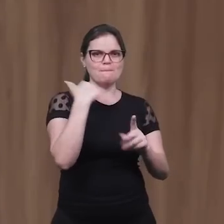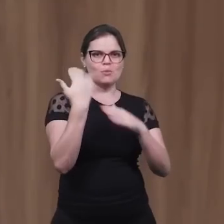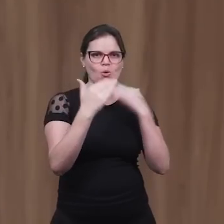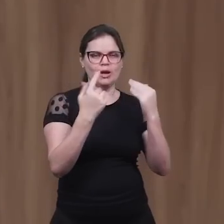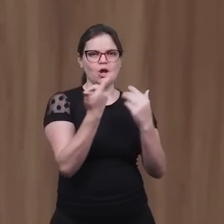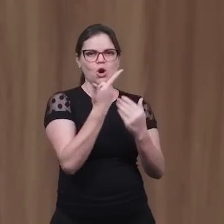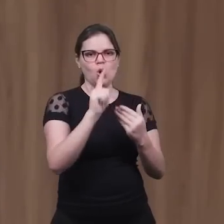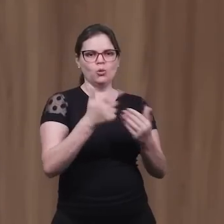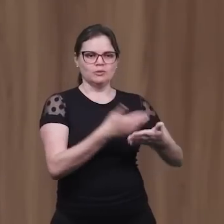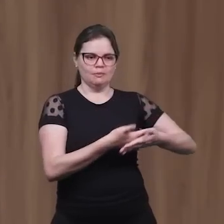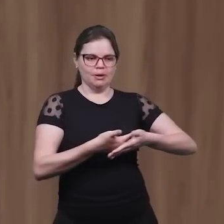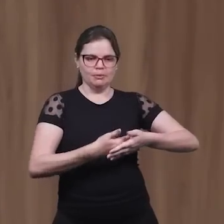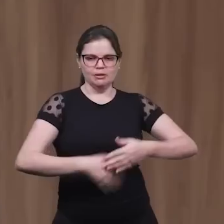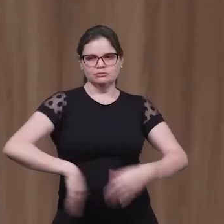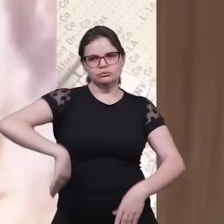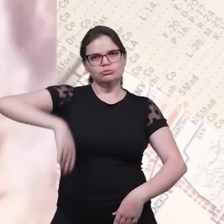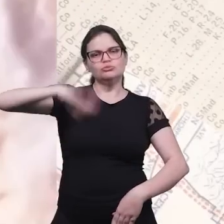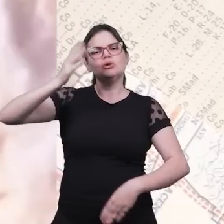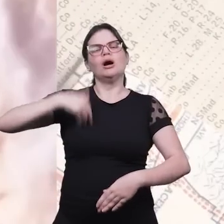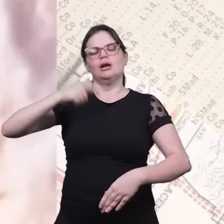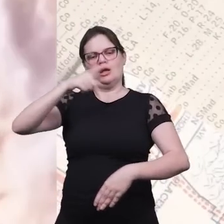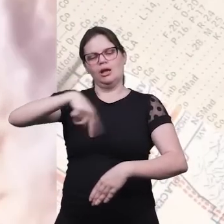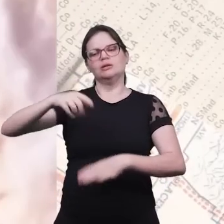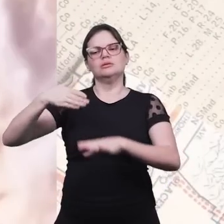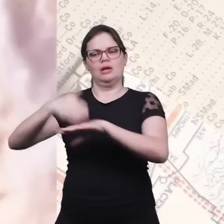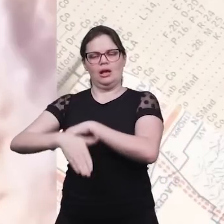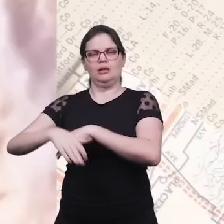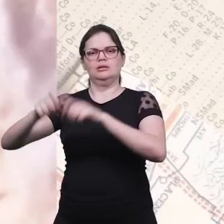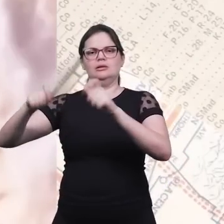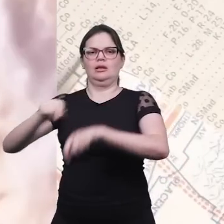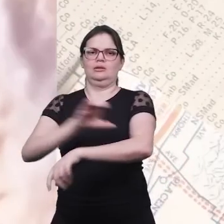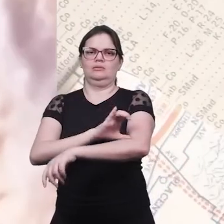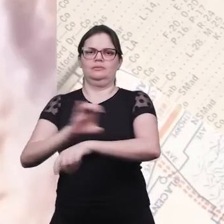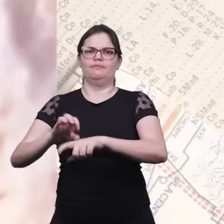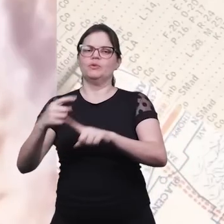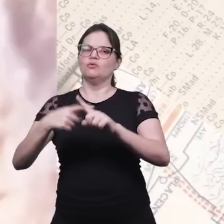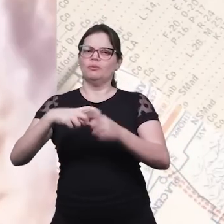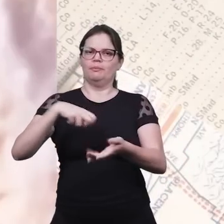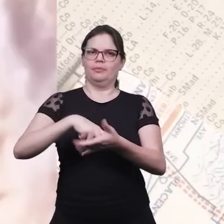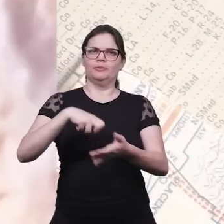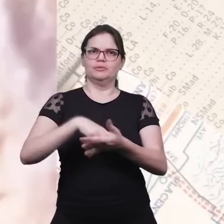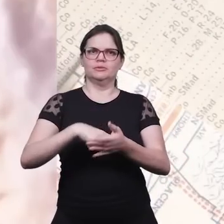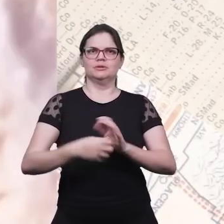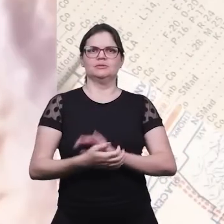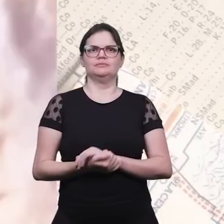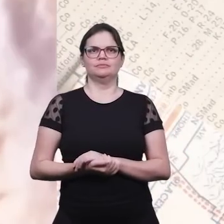40 dias que eles passaram espiando a terra. Então foi uma punição por cada ano